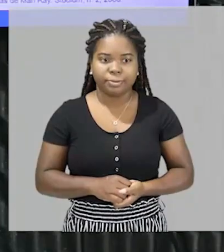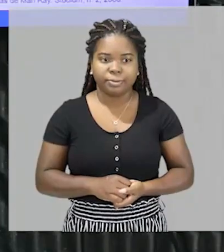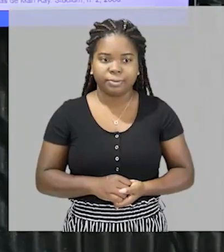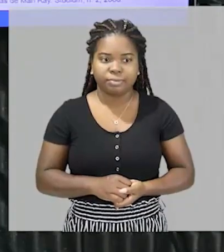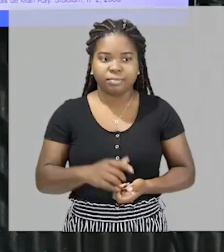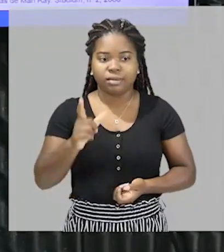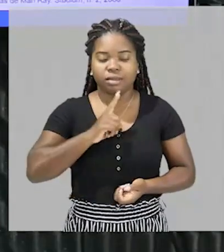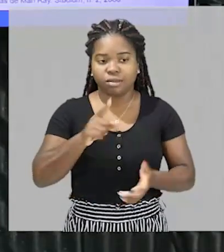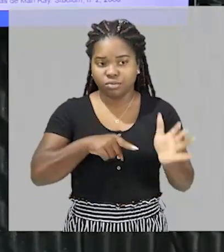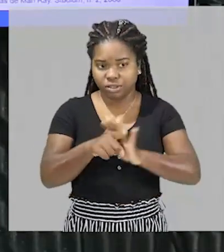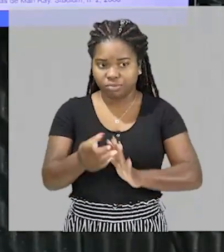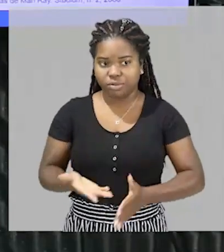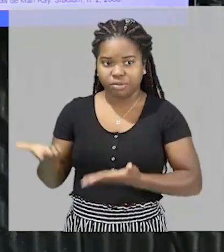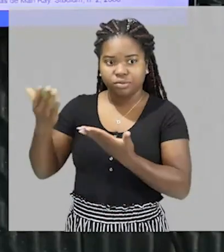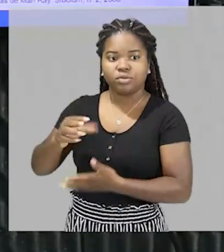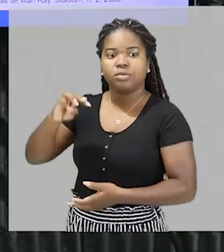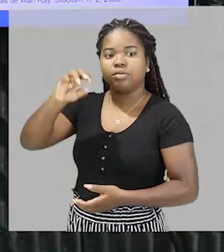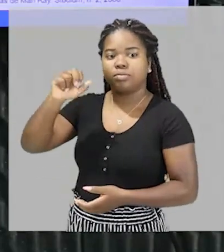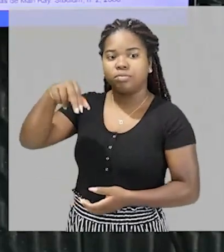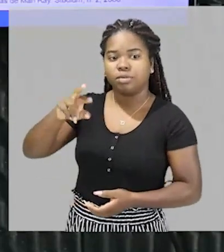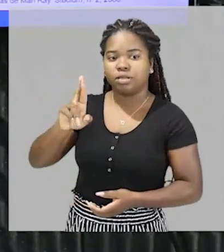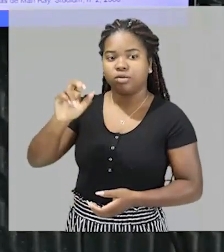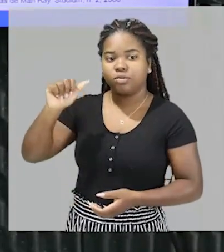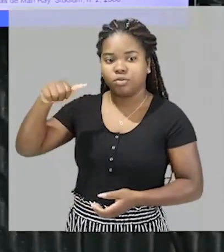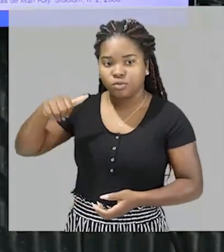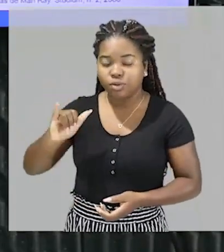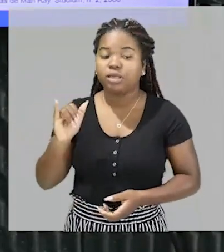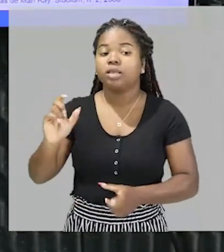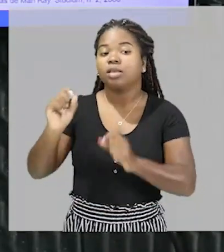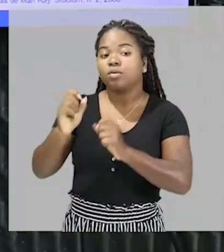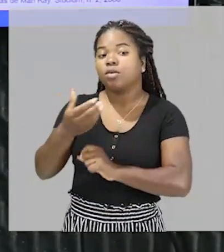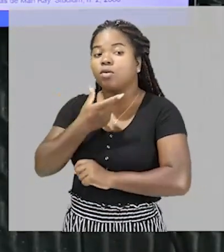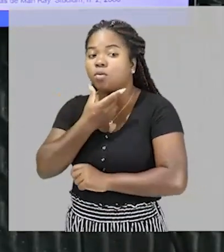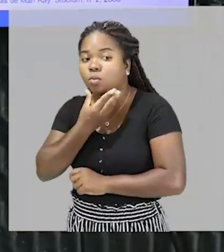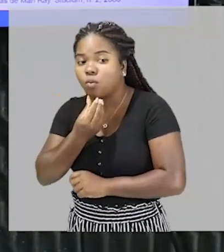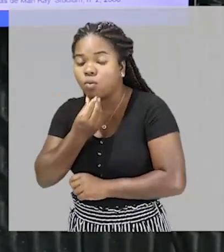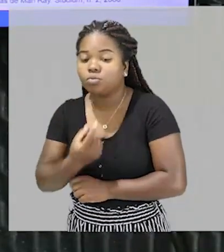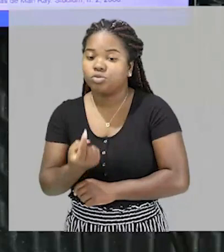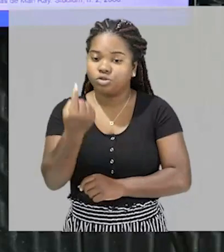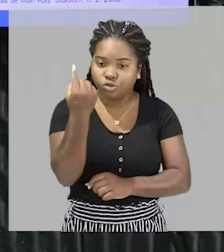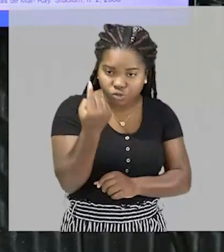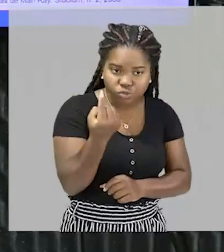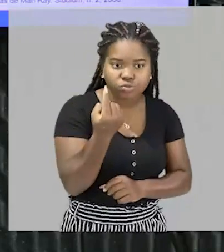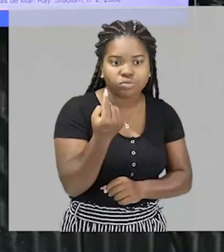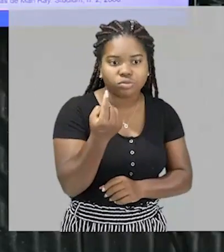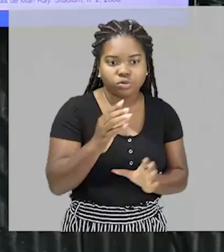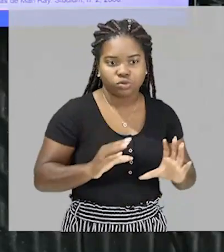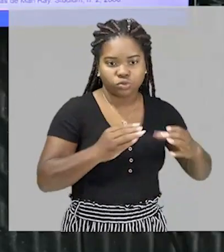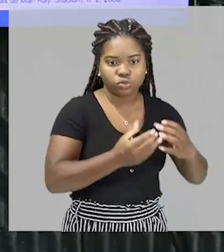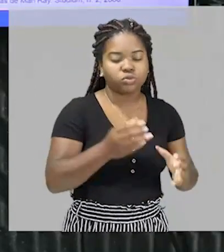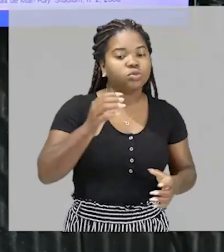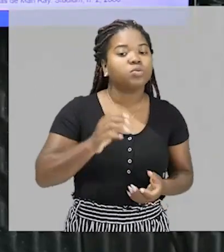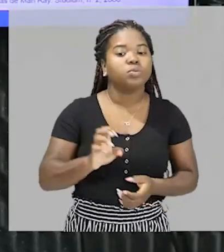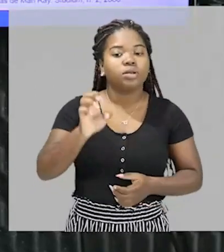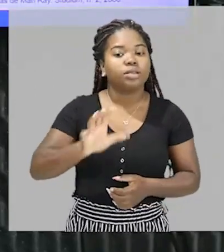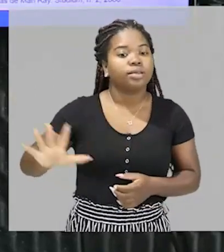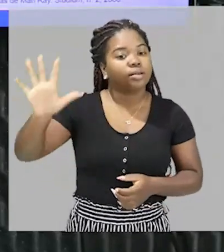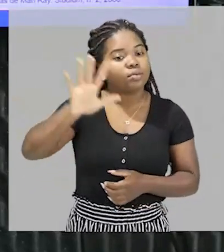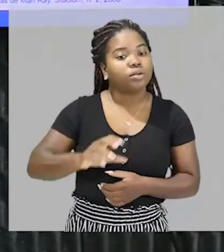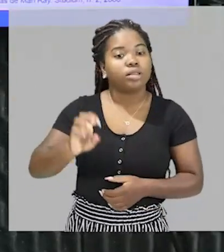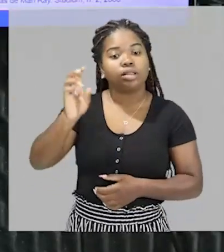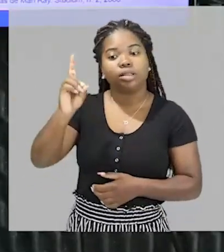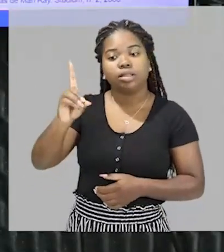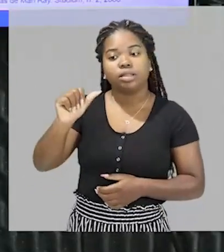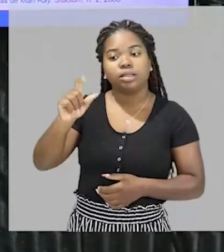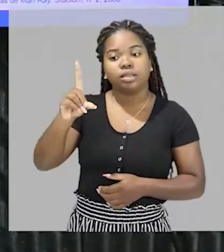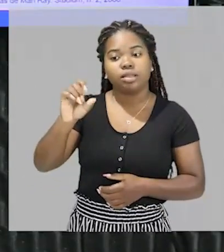Fotogramas do Man Ray. Man Ray era um artista de uma das vanguardas europeias chamada Dadaísmo. Então vamos ler para facilitar